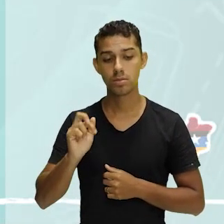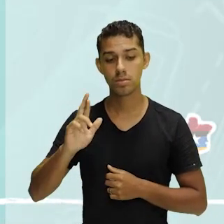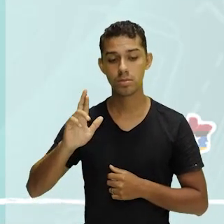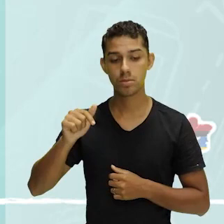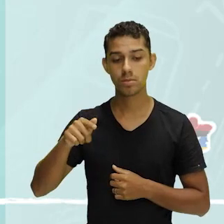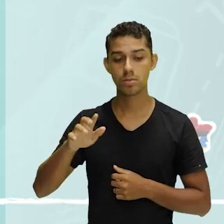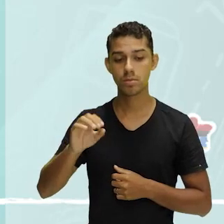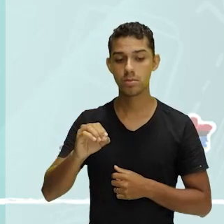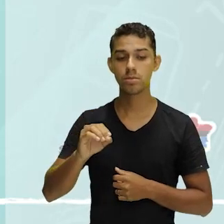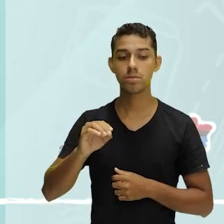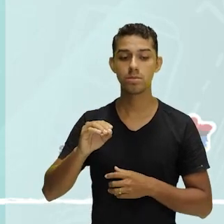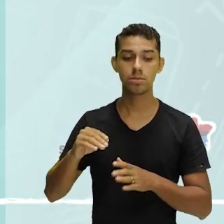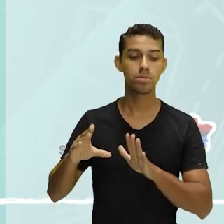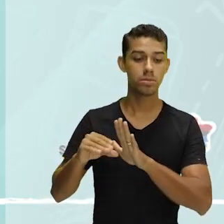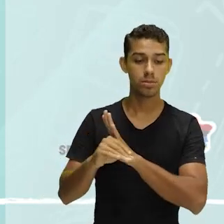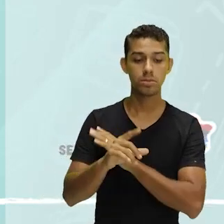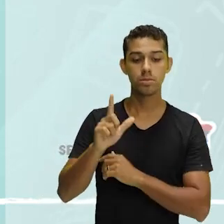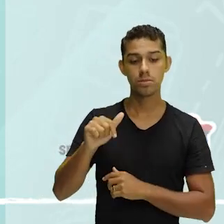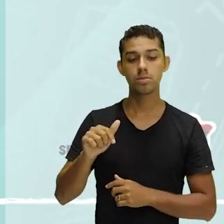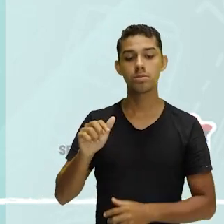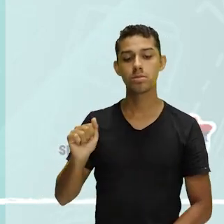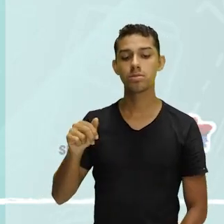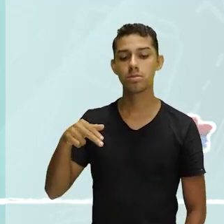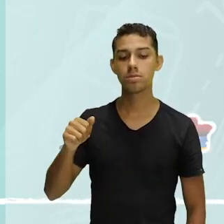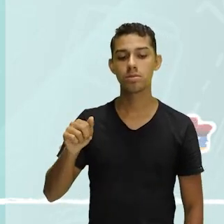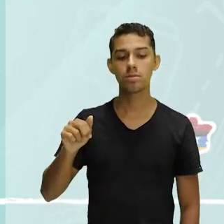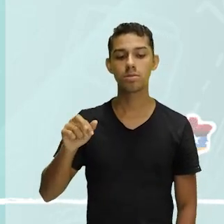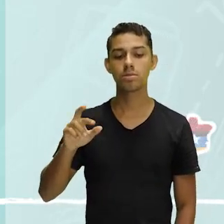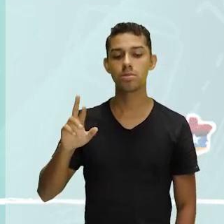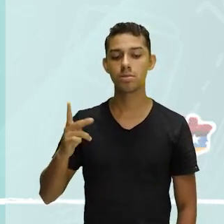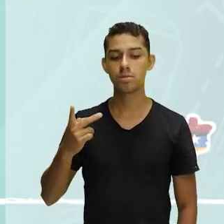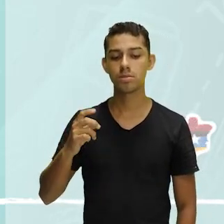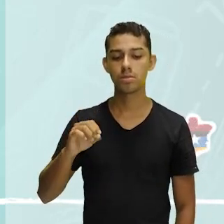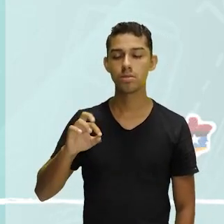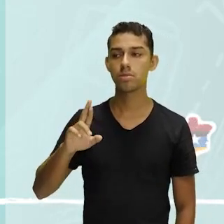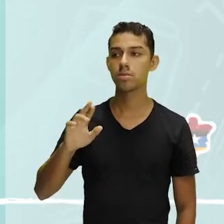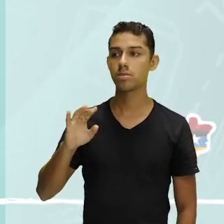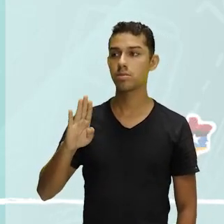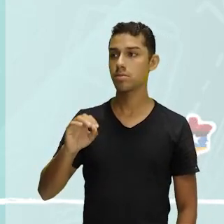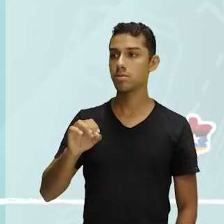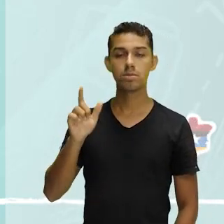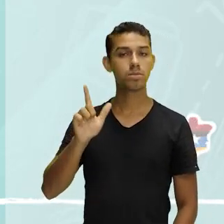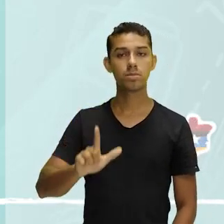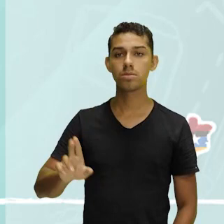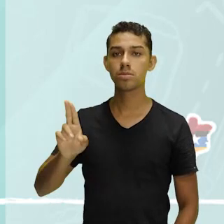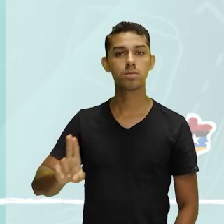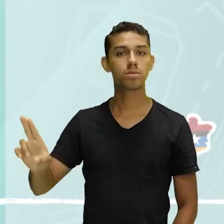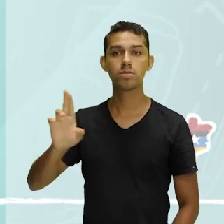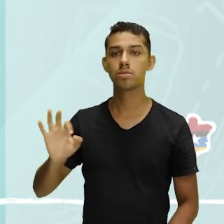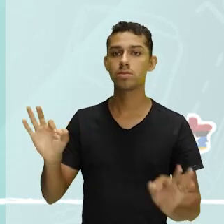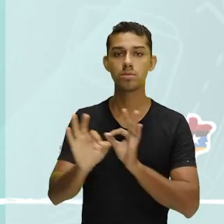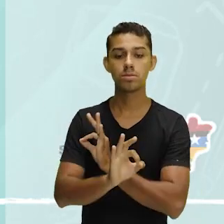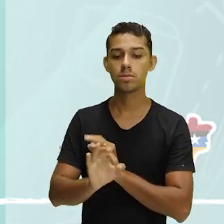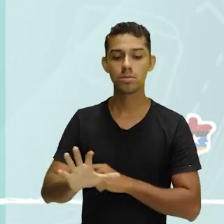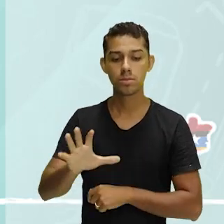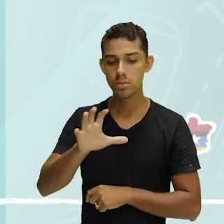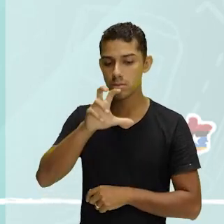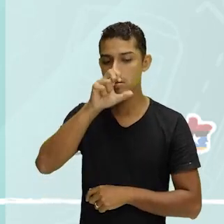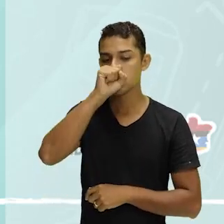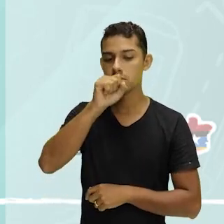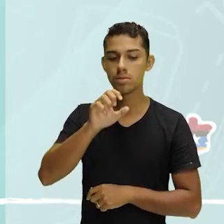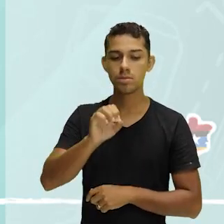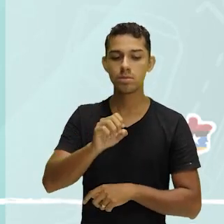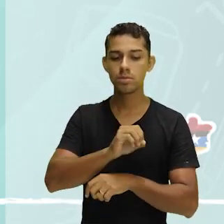são anaeróbicos, ou seja, elas não utilizam o oxigênio no seu processo ali